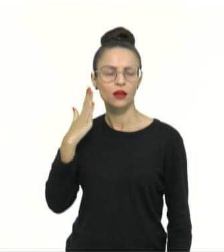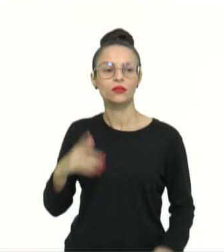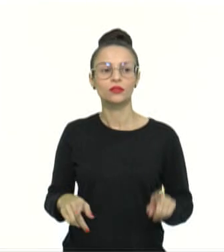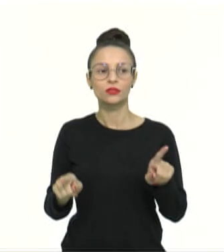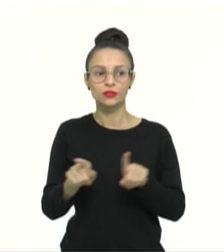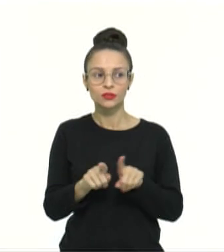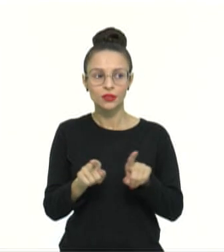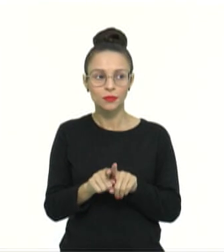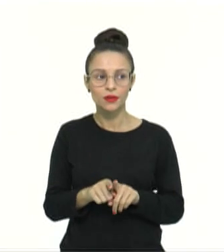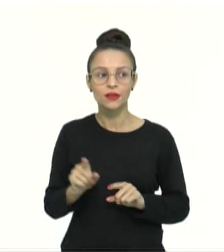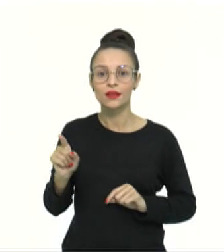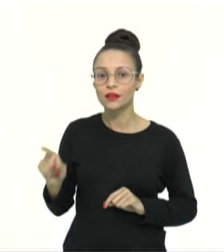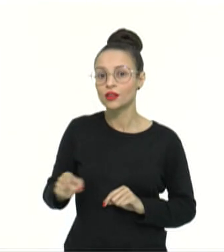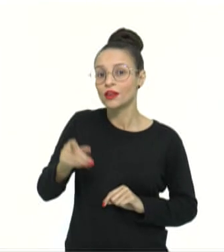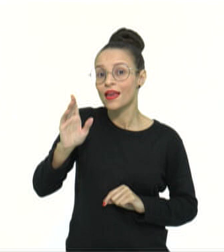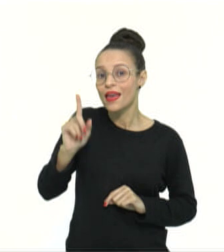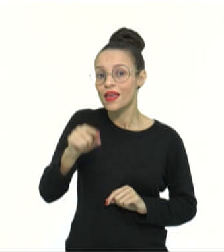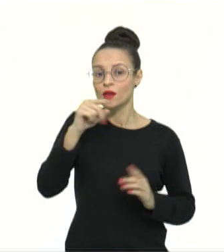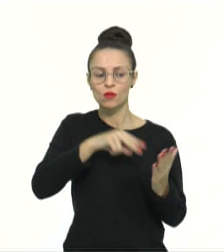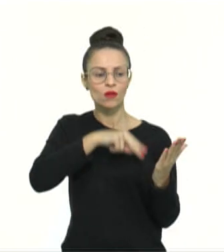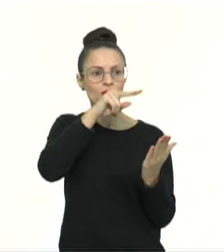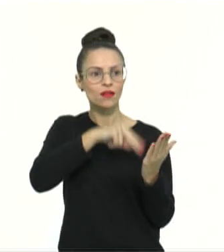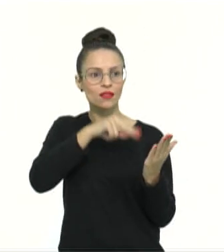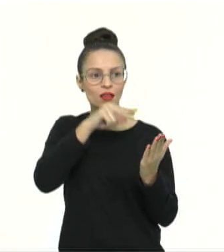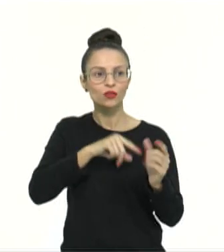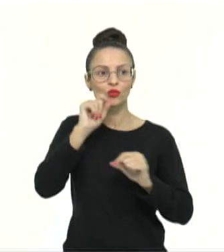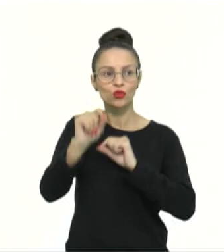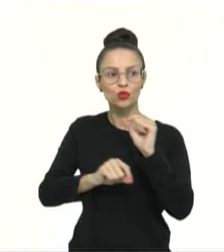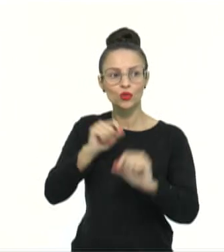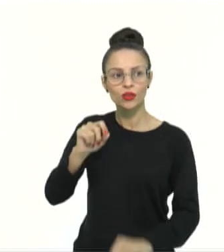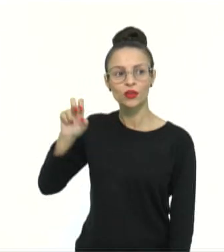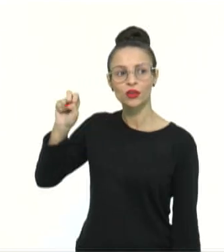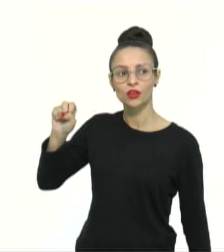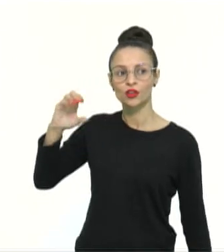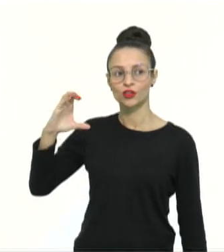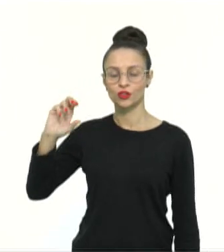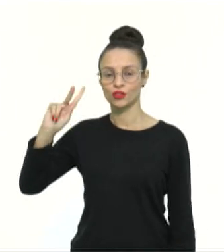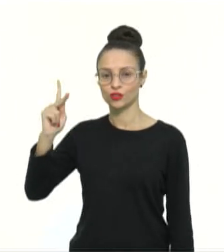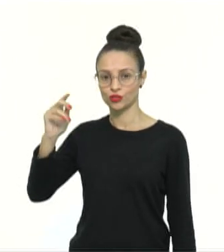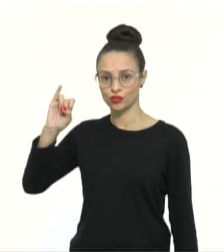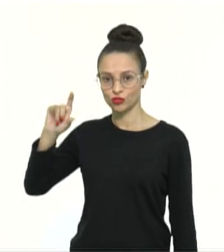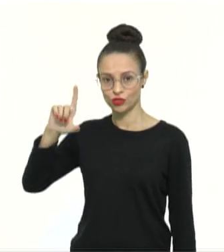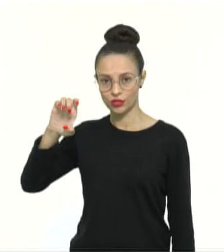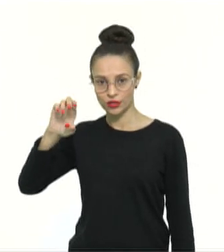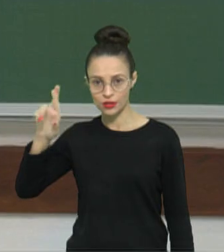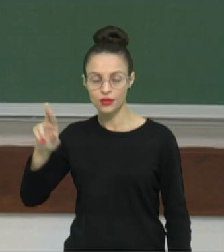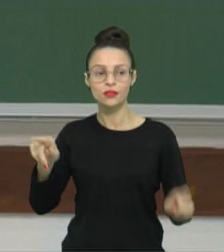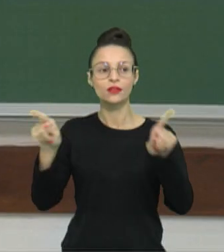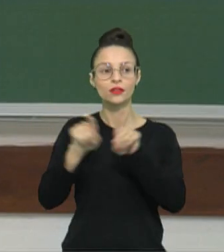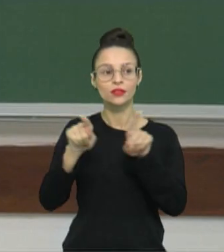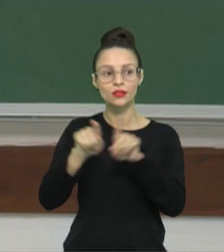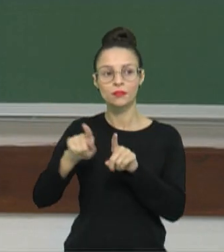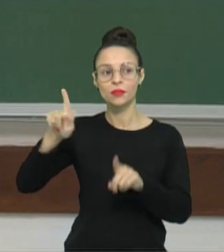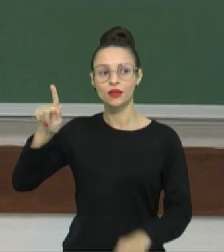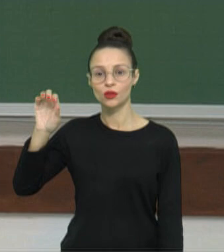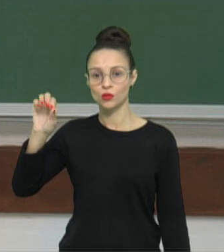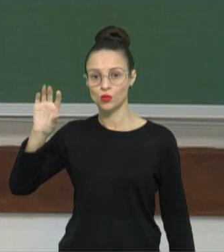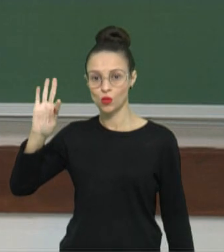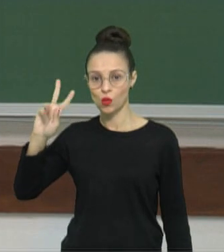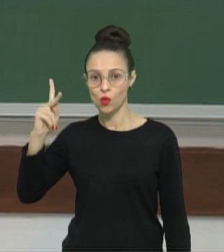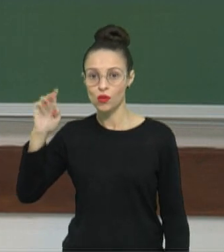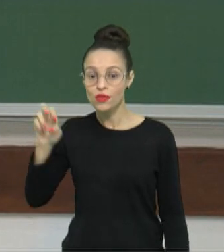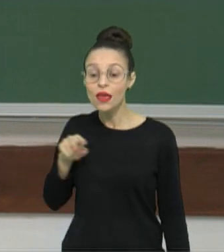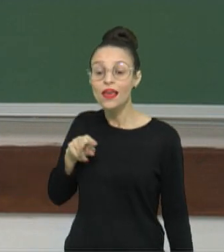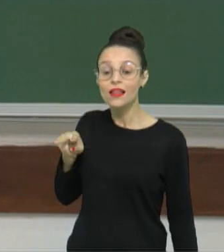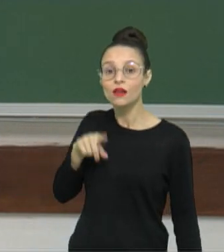meio tempo, ele também já era leitor de Schiller e Goethe, que são dois artistas muito famosos da